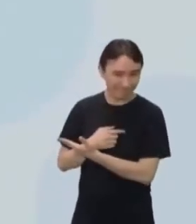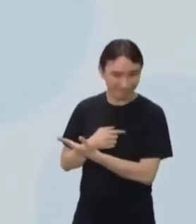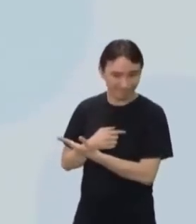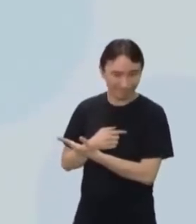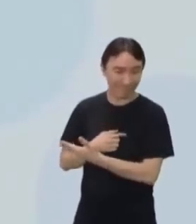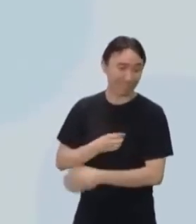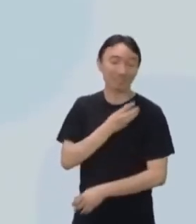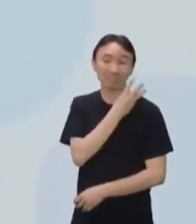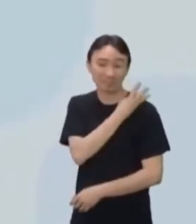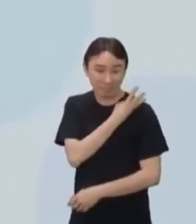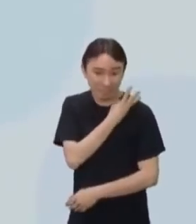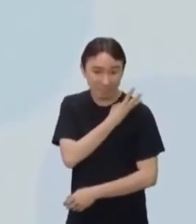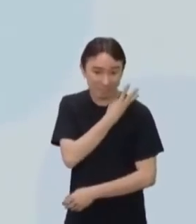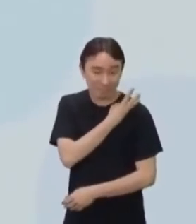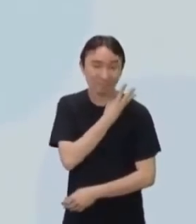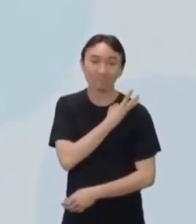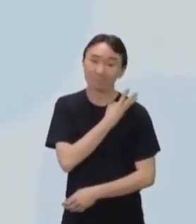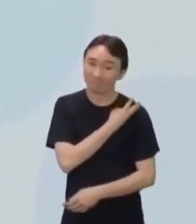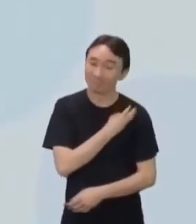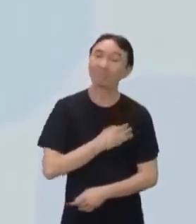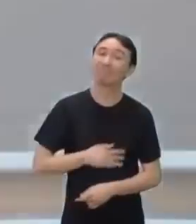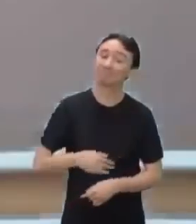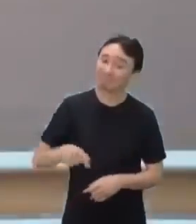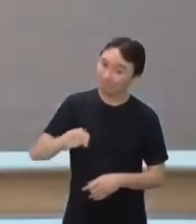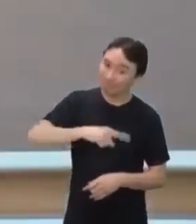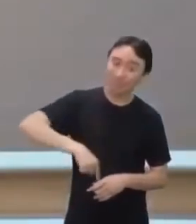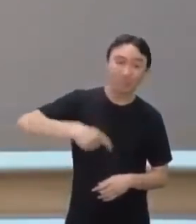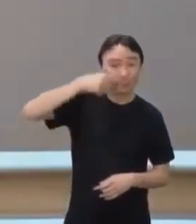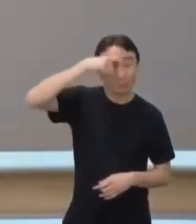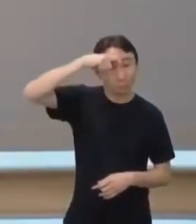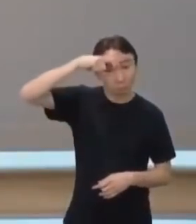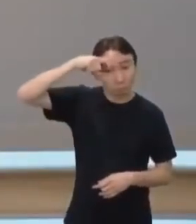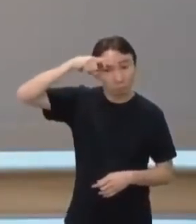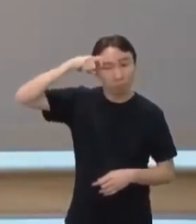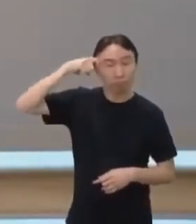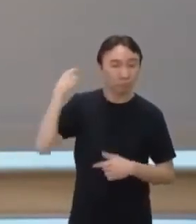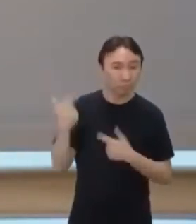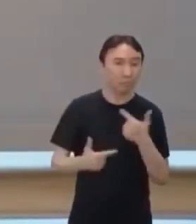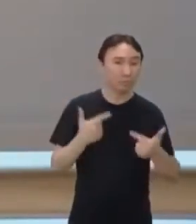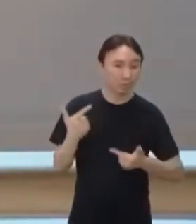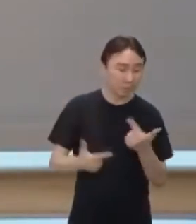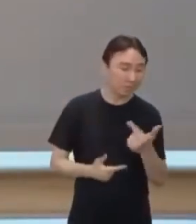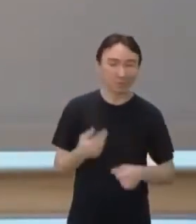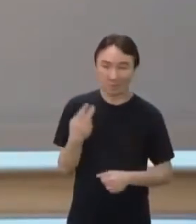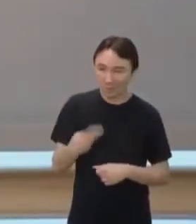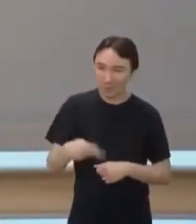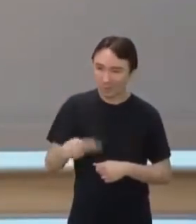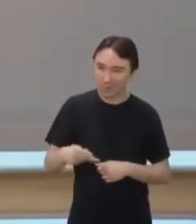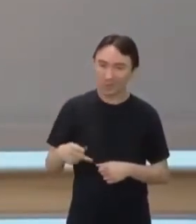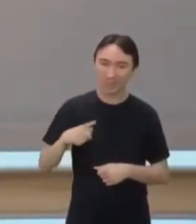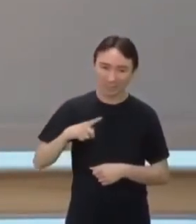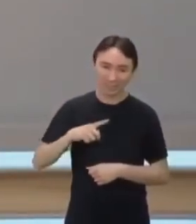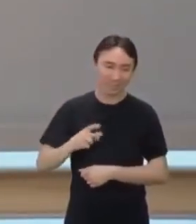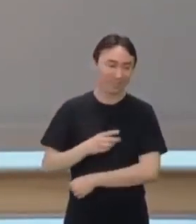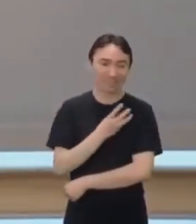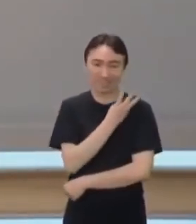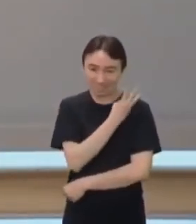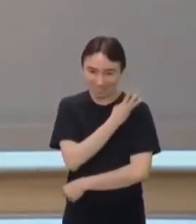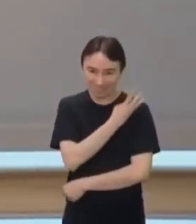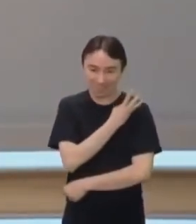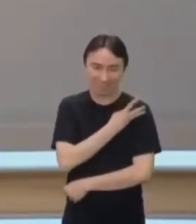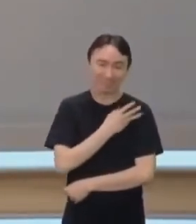dos nossos grandes desafios, né? Hoje, a nossa equipe do ensino médio está no evento, mas também estão sendo